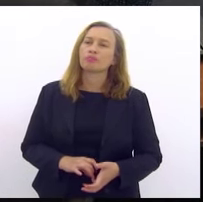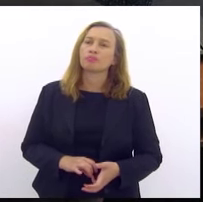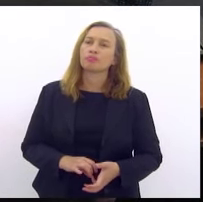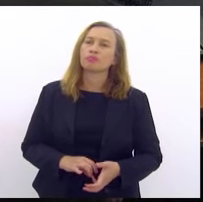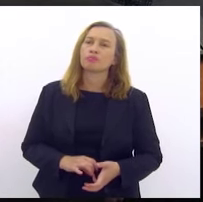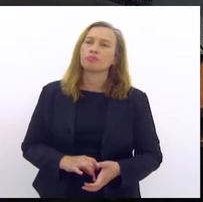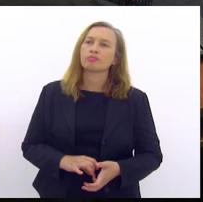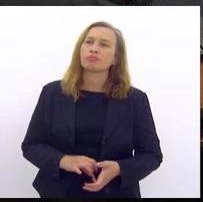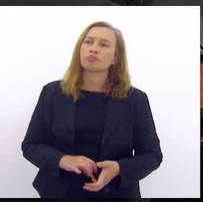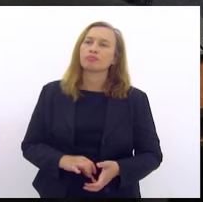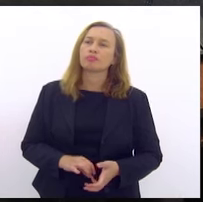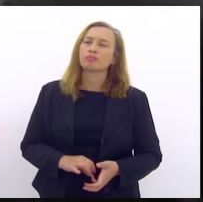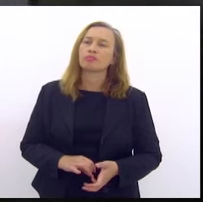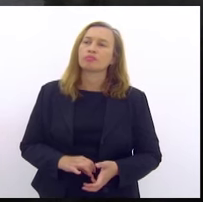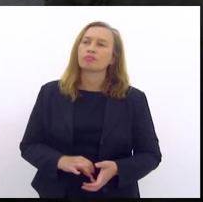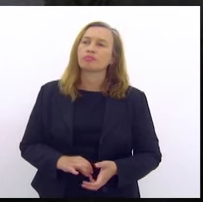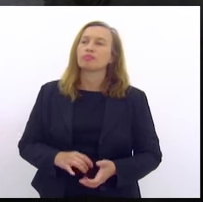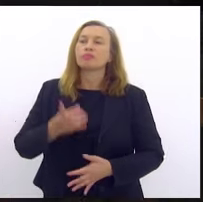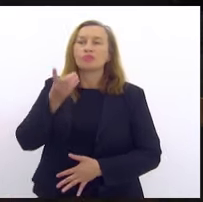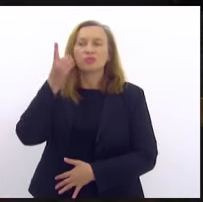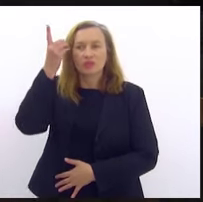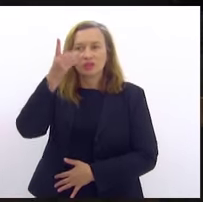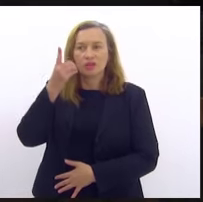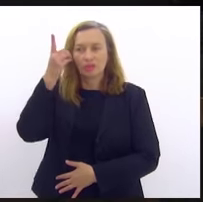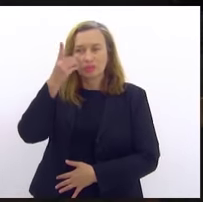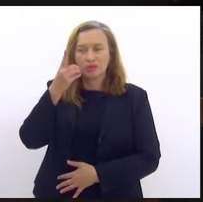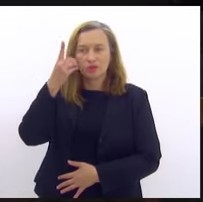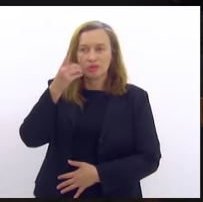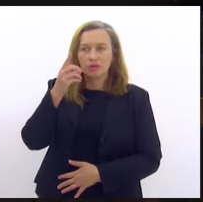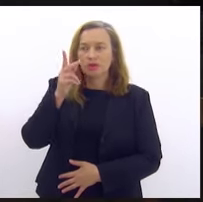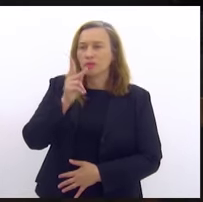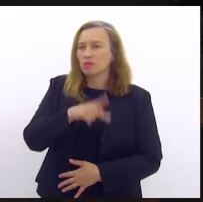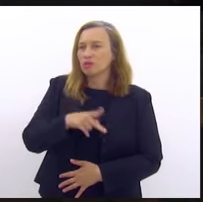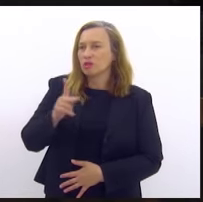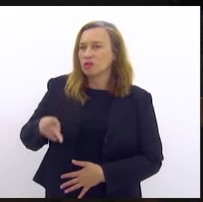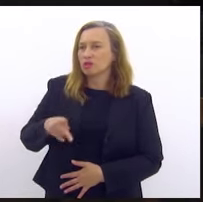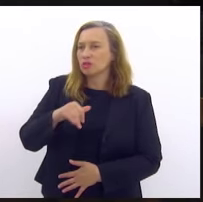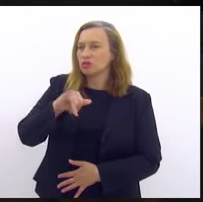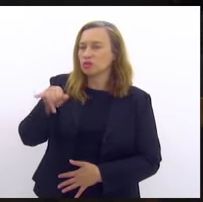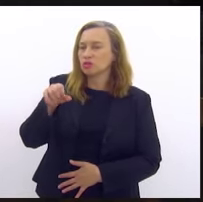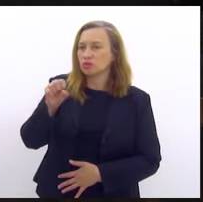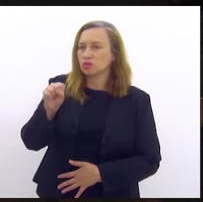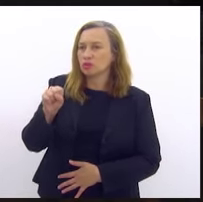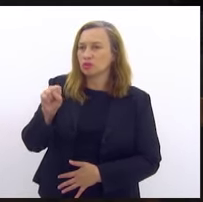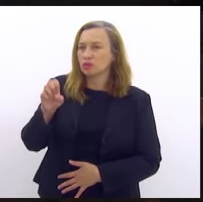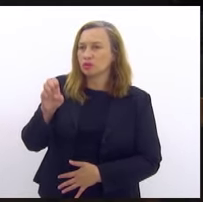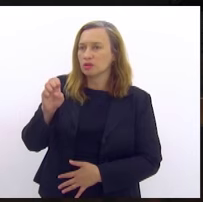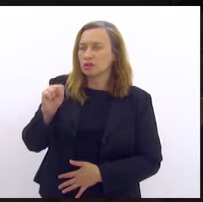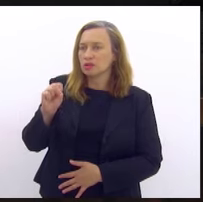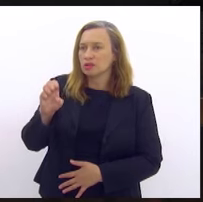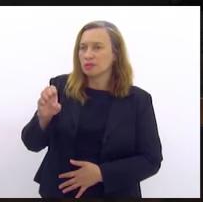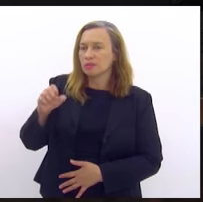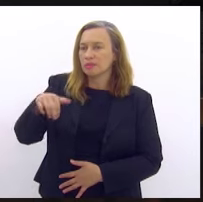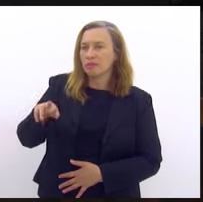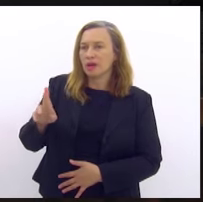Pode. Nosso nobre deputado, professor Josimar.